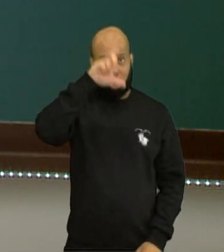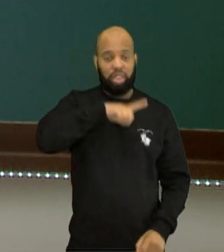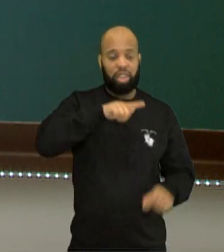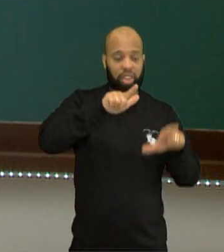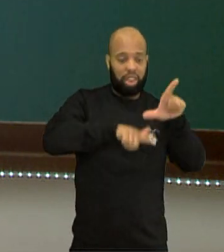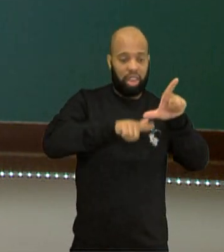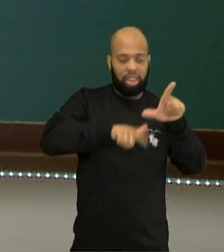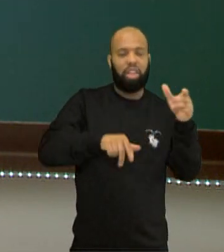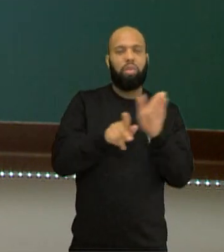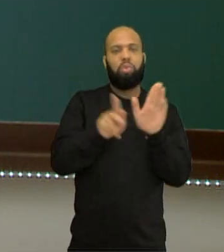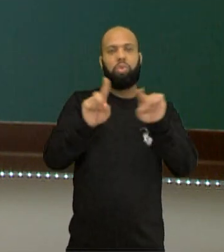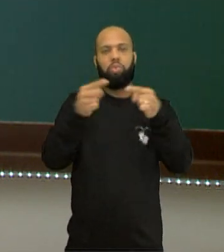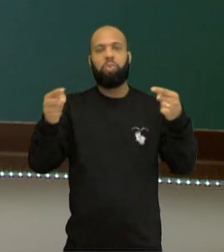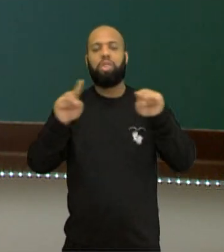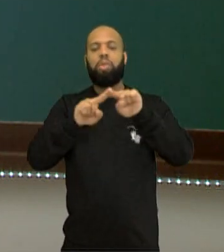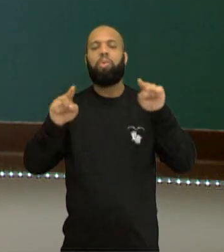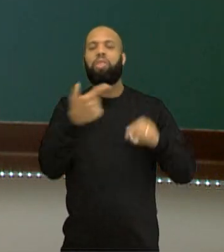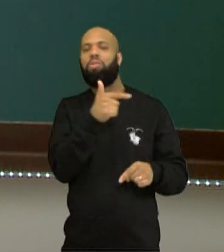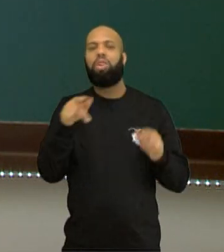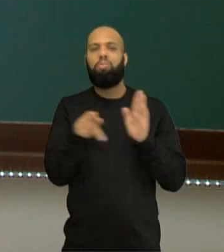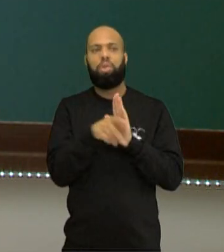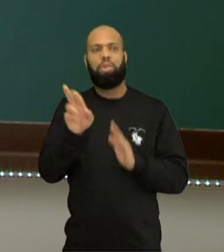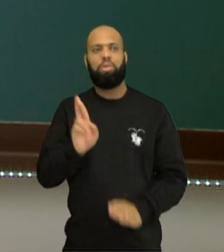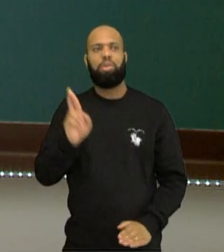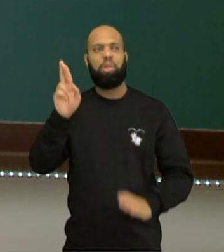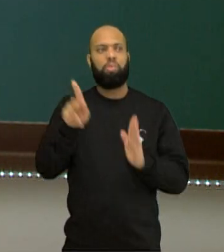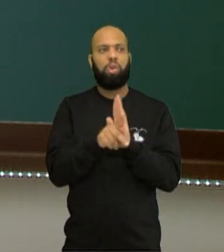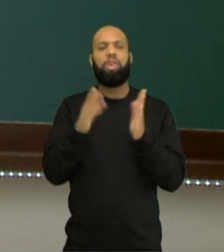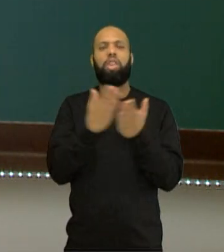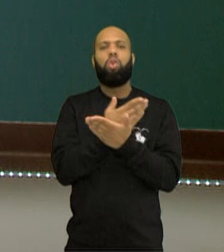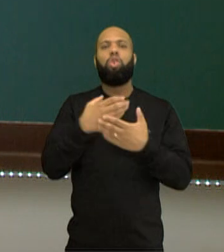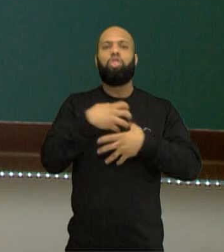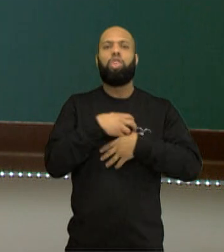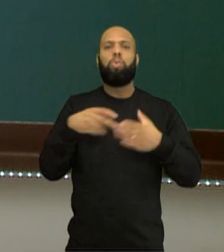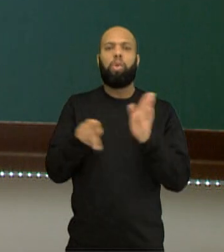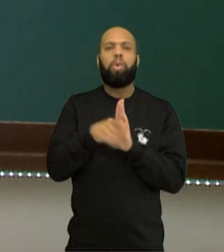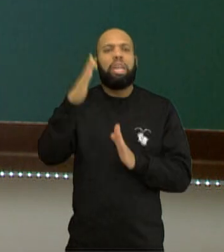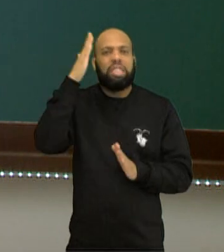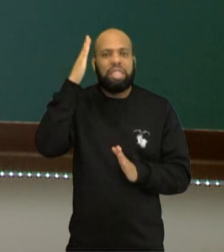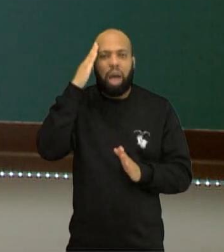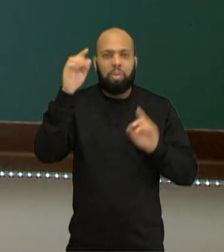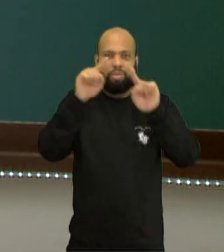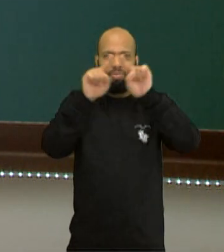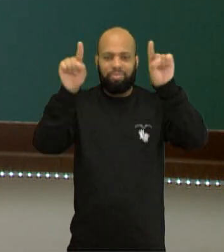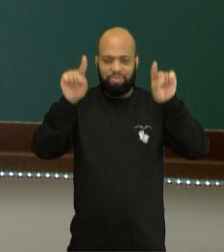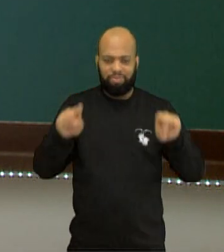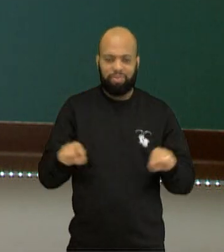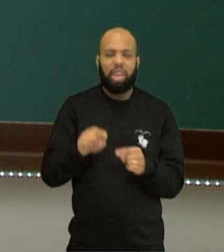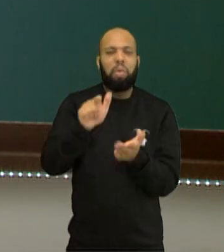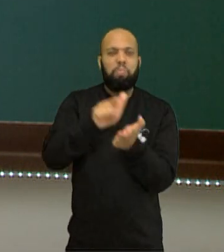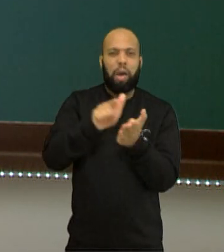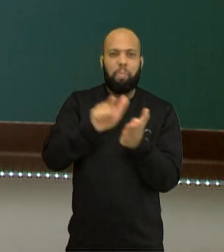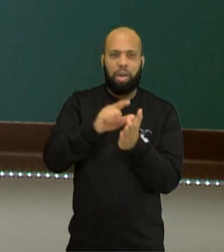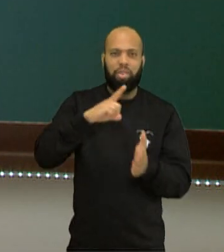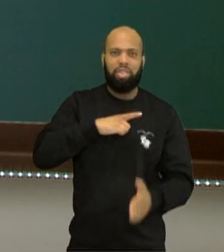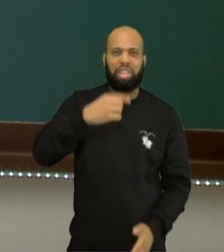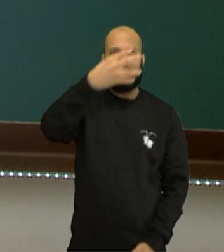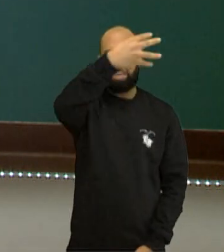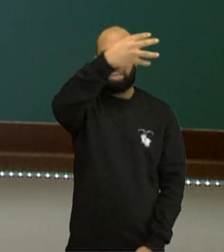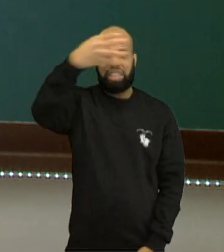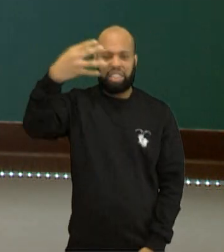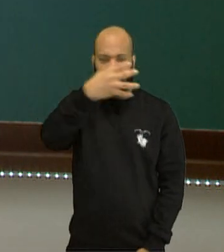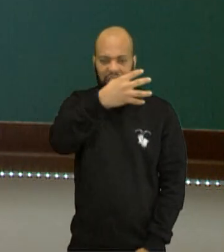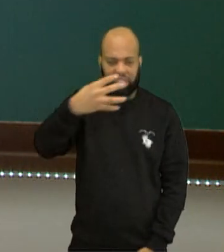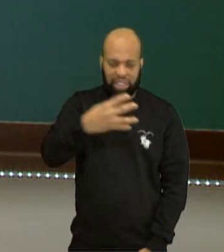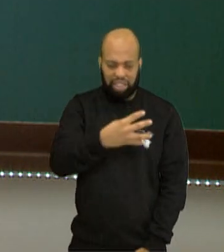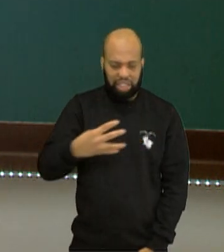mas nós não temos nenhuma representação de algum tipo de partitura. Nada escrito falando que a música ela funcionava assim assado. Mas nós